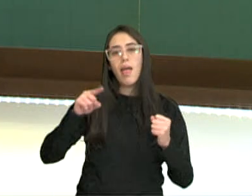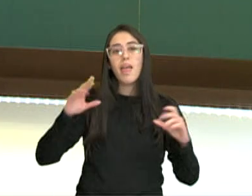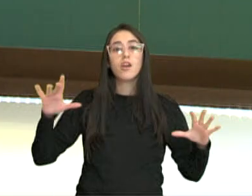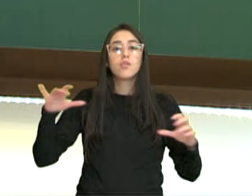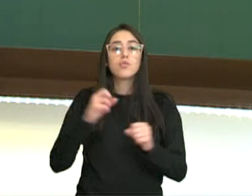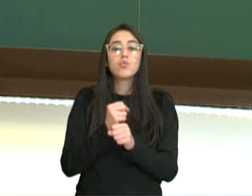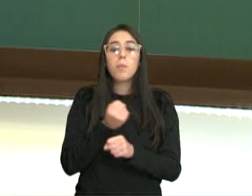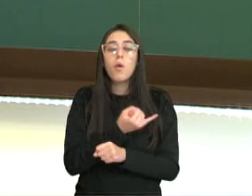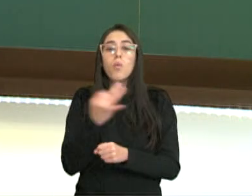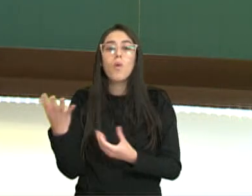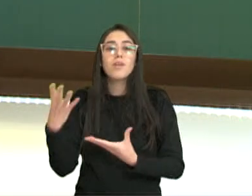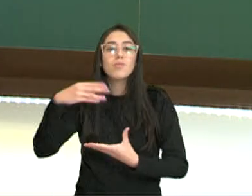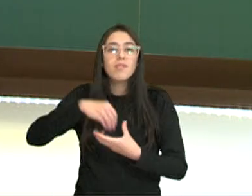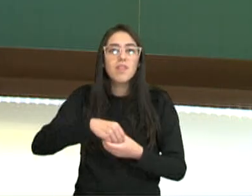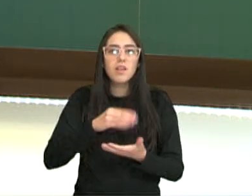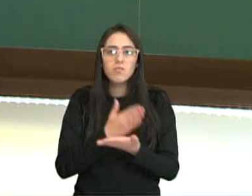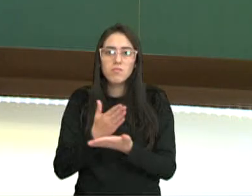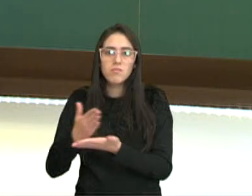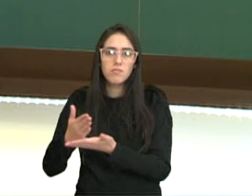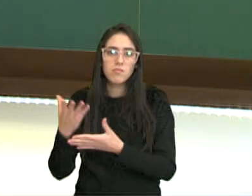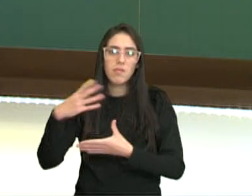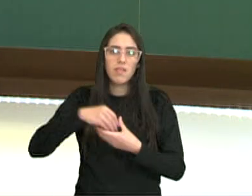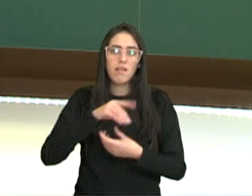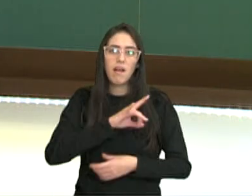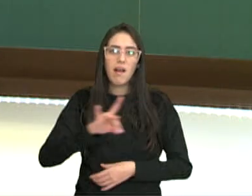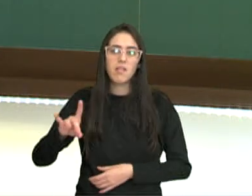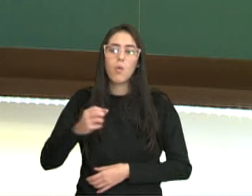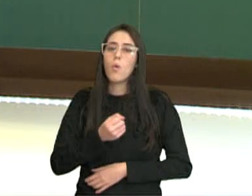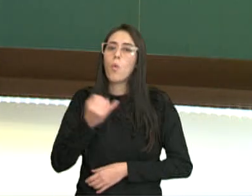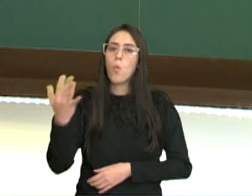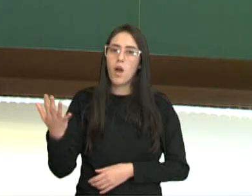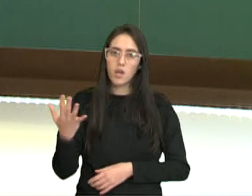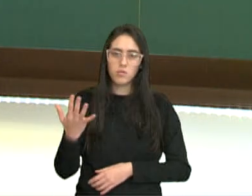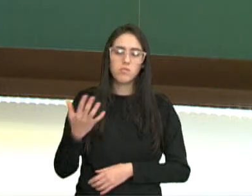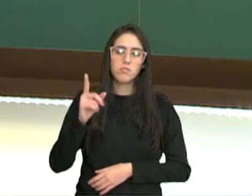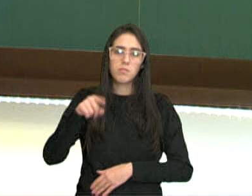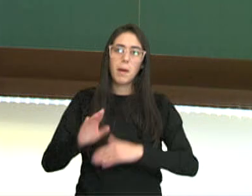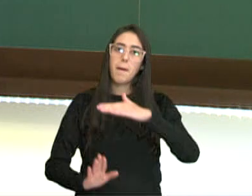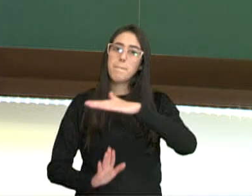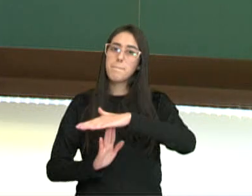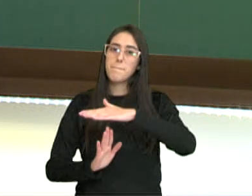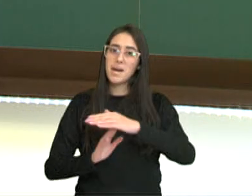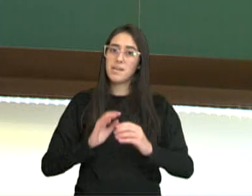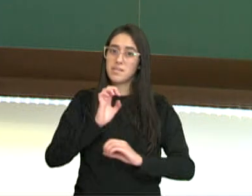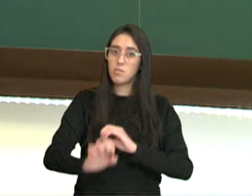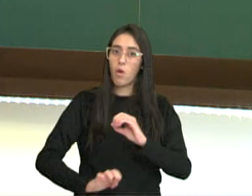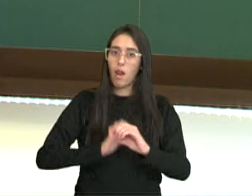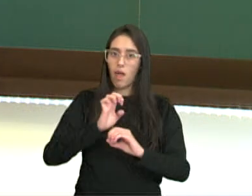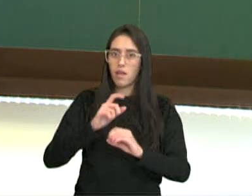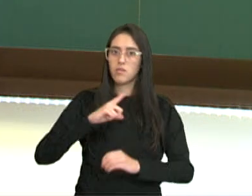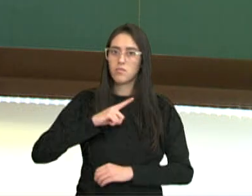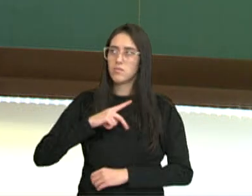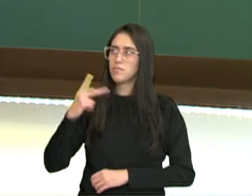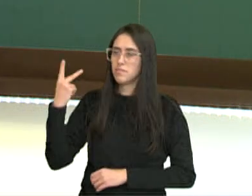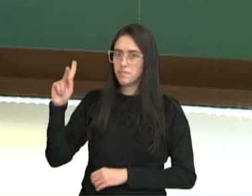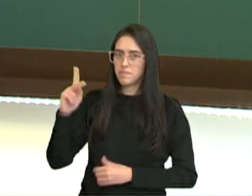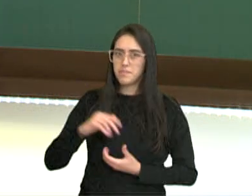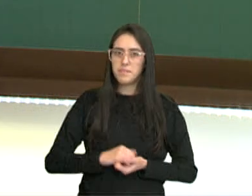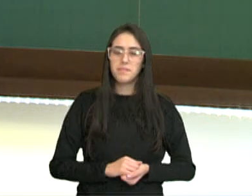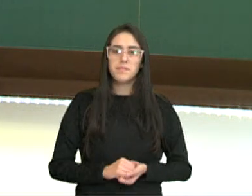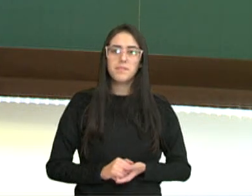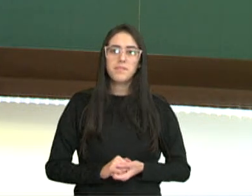quantos subníveis eu tenho em cada um dos níveis de energia, considerando aí o máximo de elétrons que eu posso ter nessas